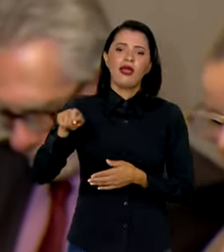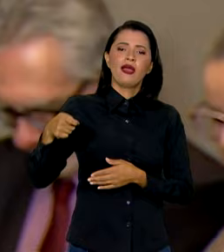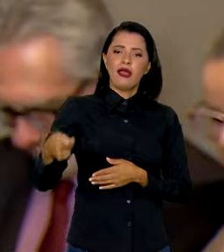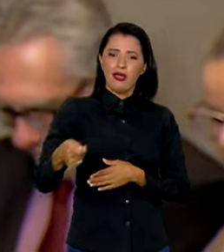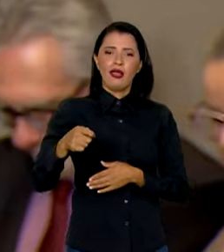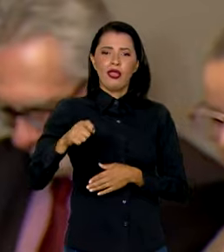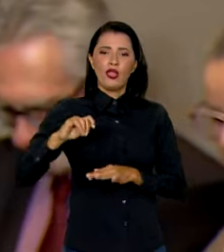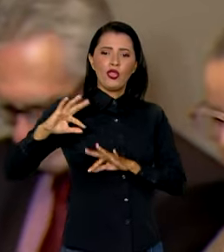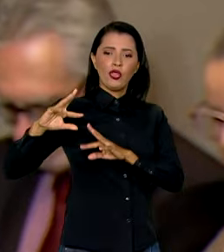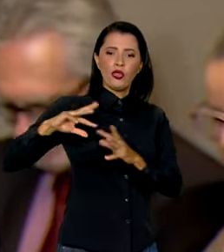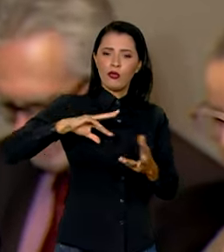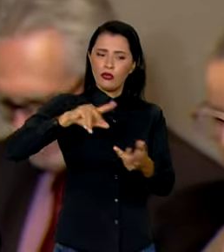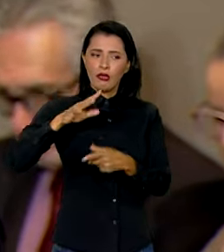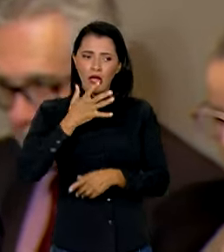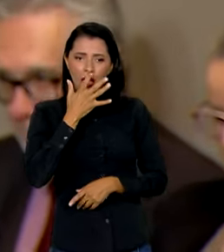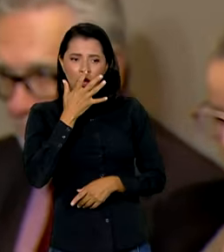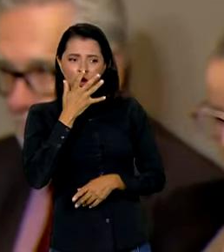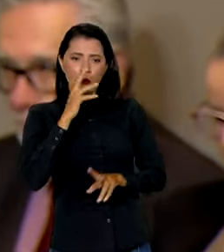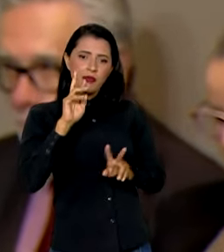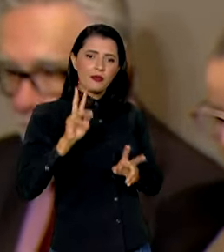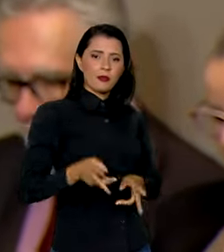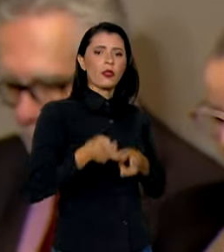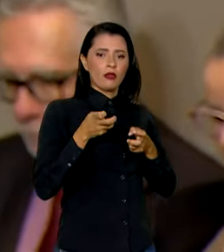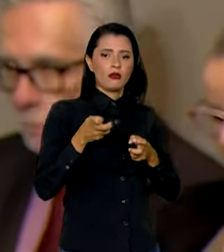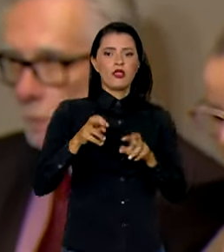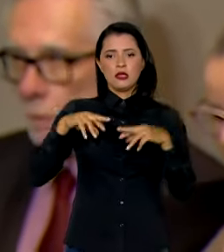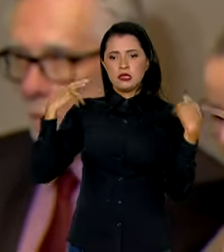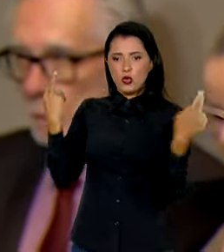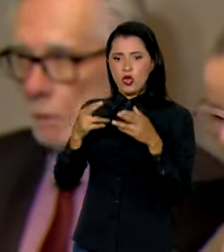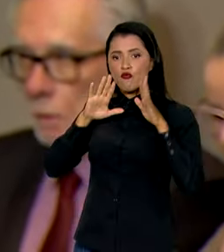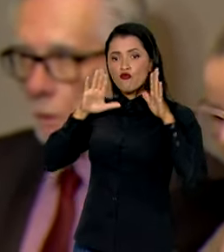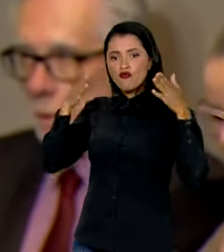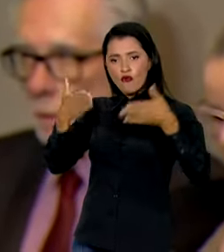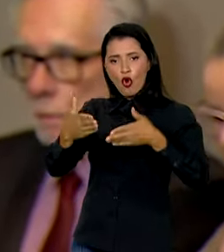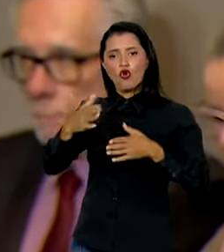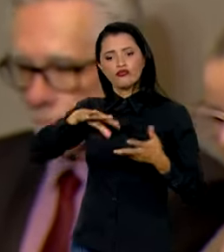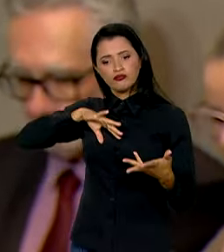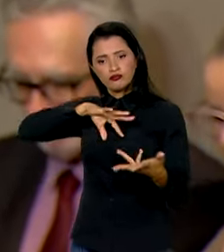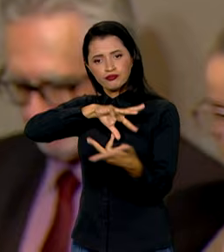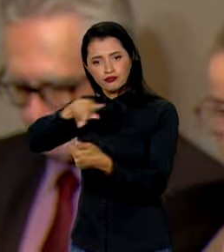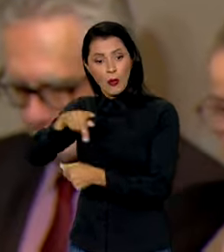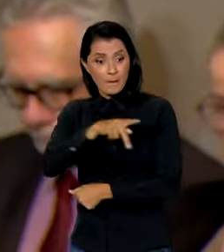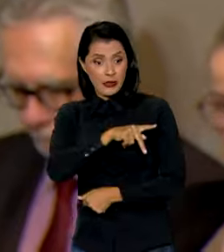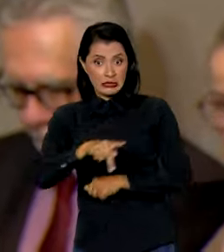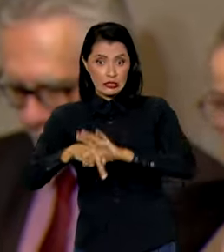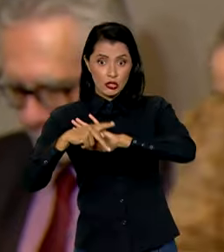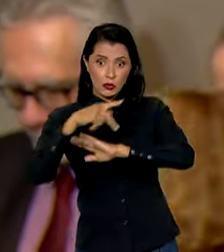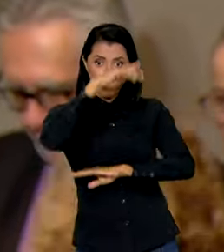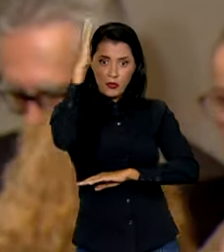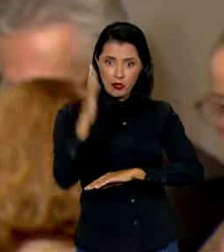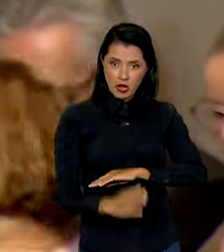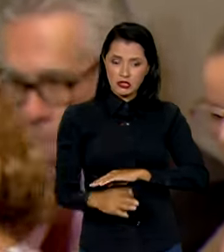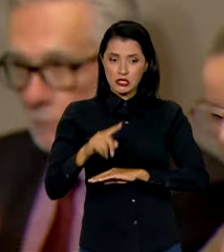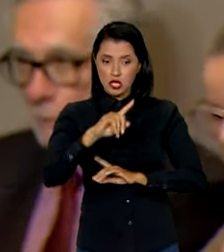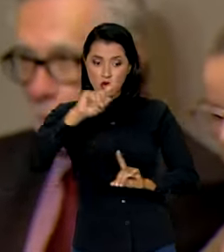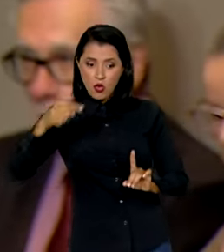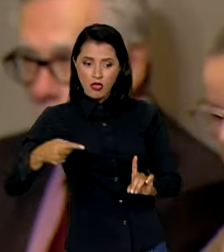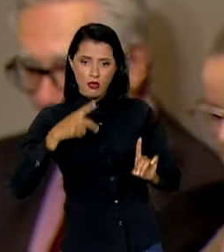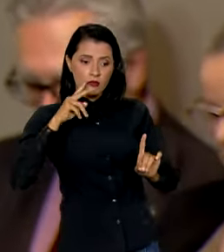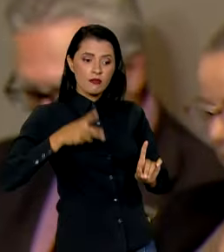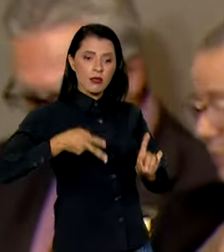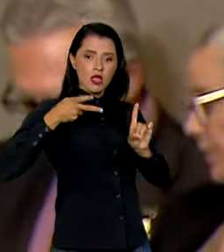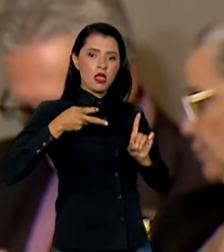reconhecido internacionalmente, porque nos fóruns internacionais o presidente da República fazia questão de ser conhecido como o único que não